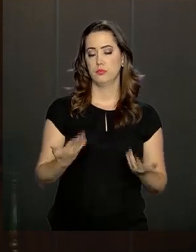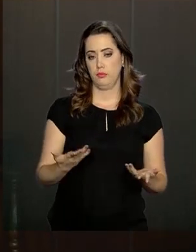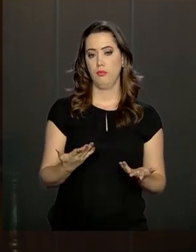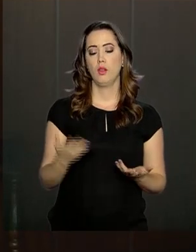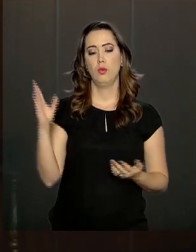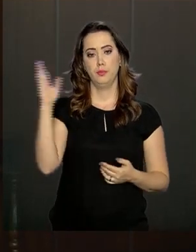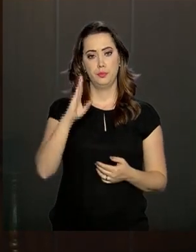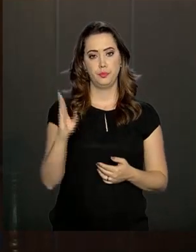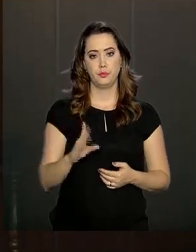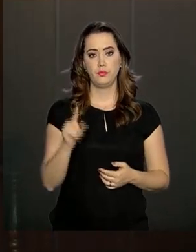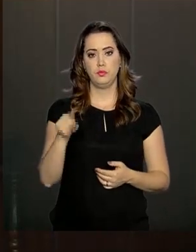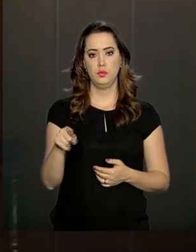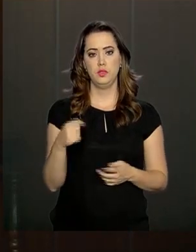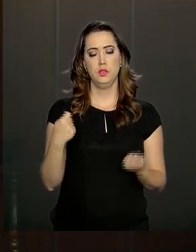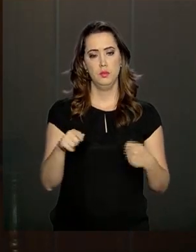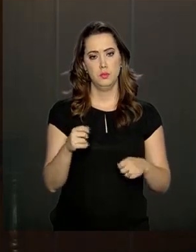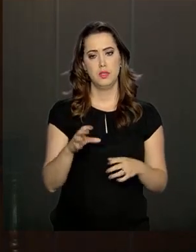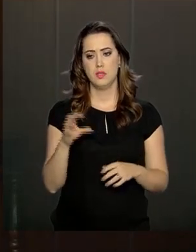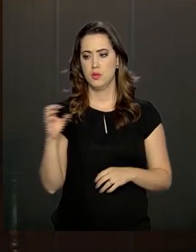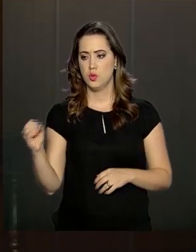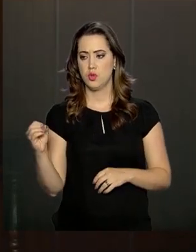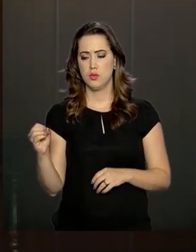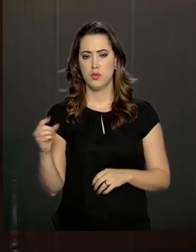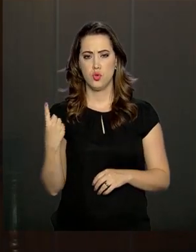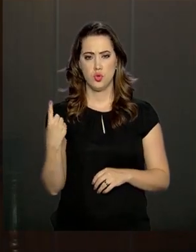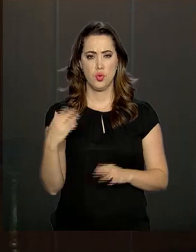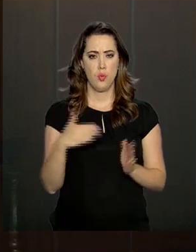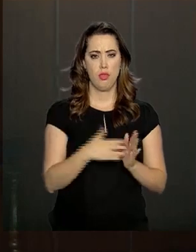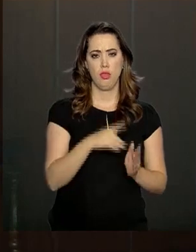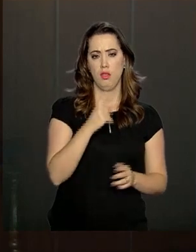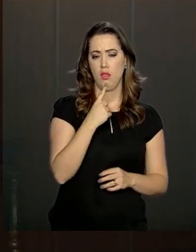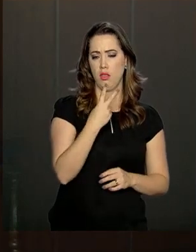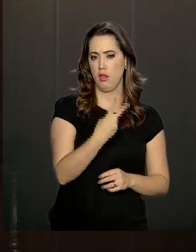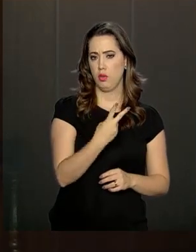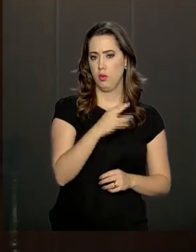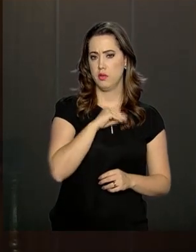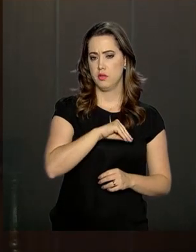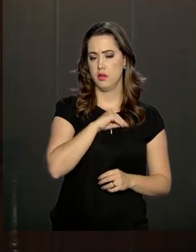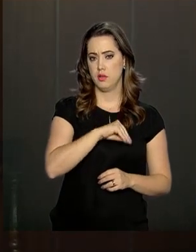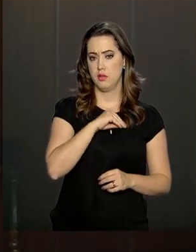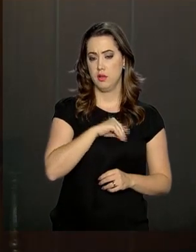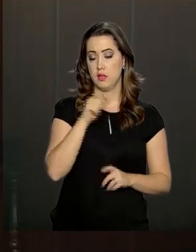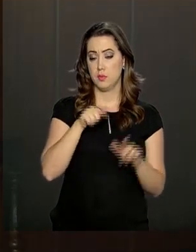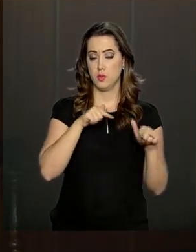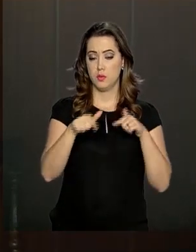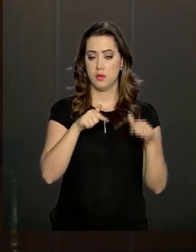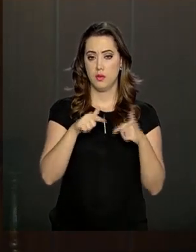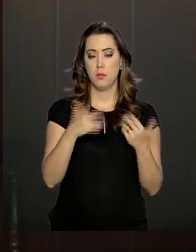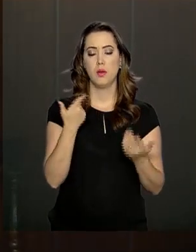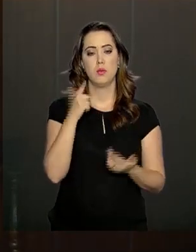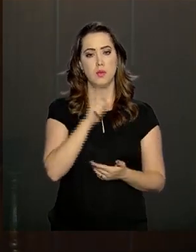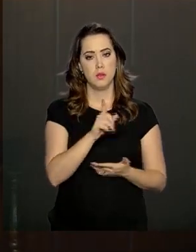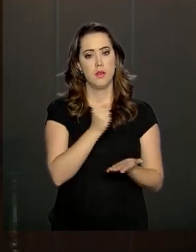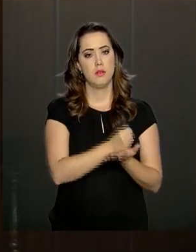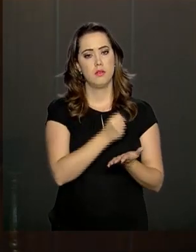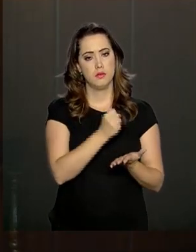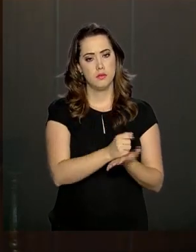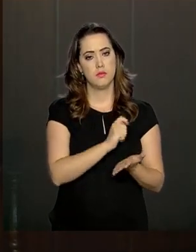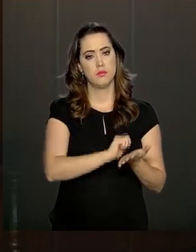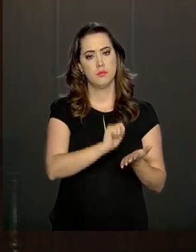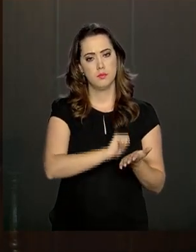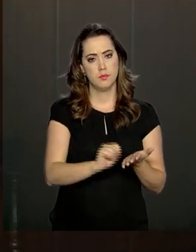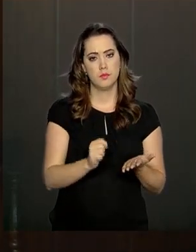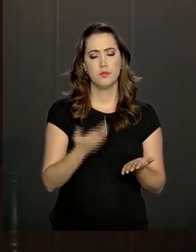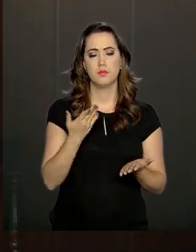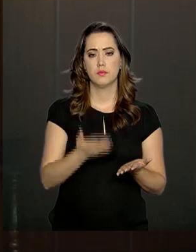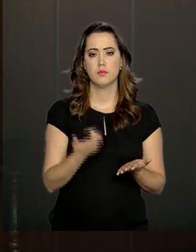O brasileiro vai de um a dois salários mínimos. Os empregados, os que conseguem, os trabalhadores brasileiros que conseguem